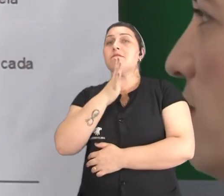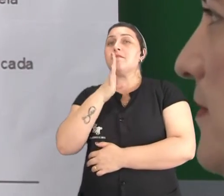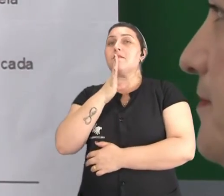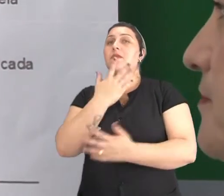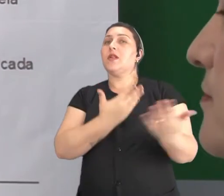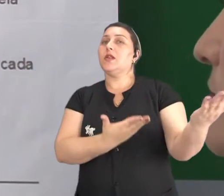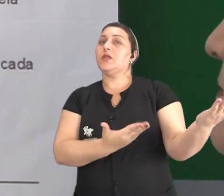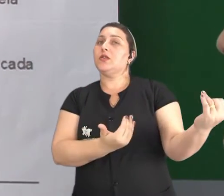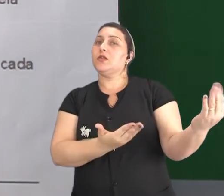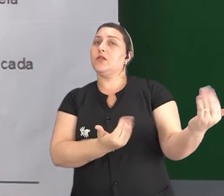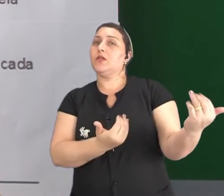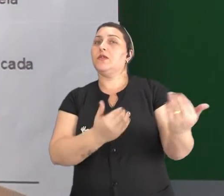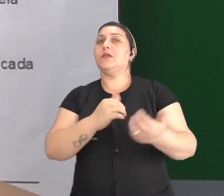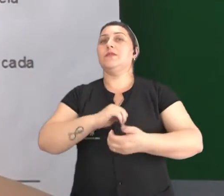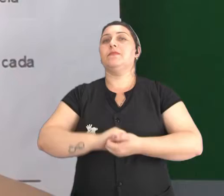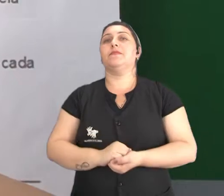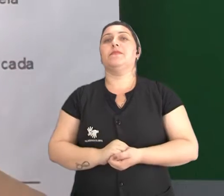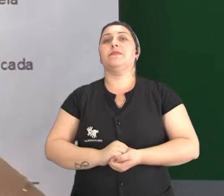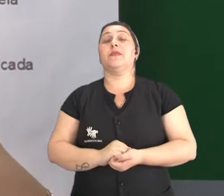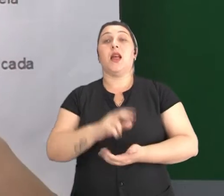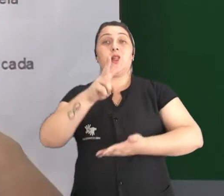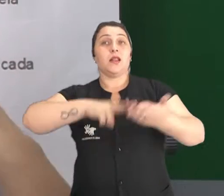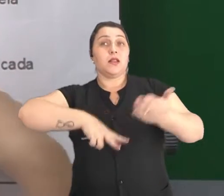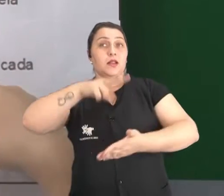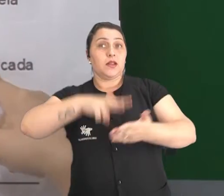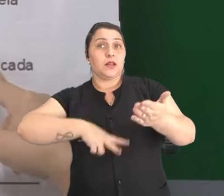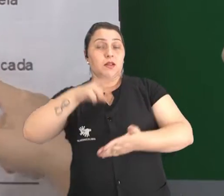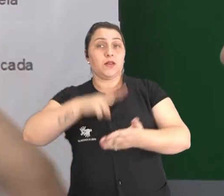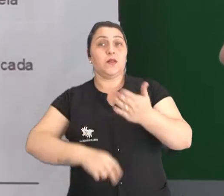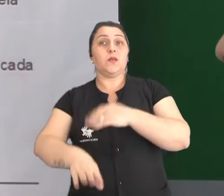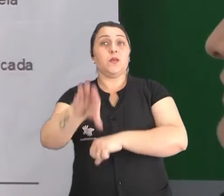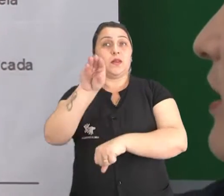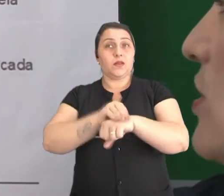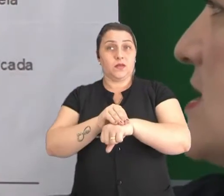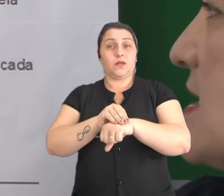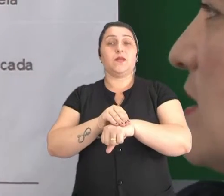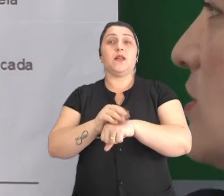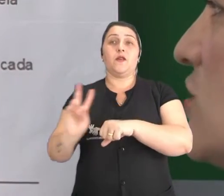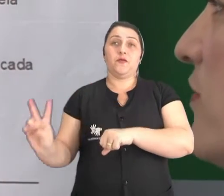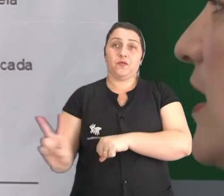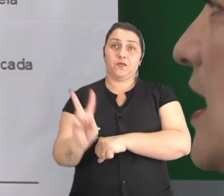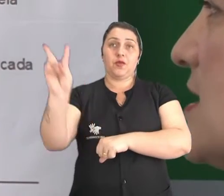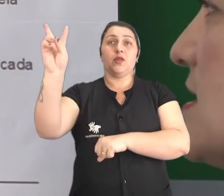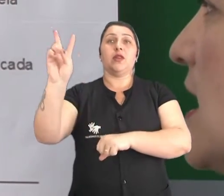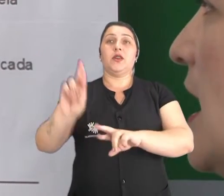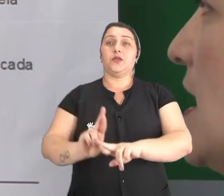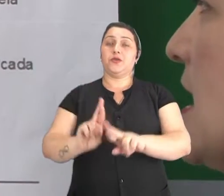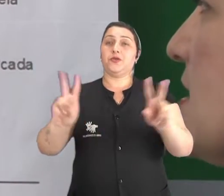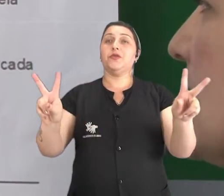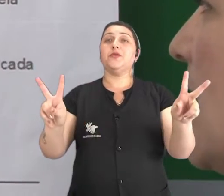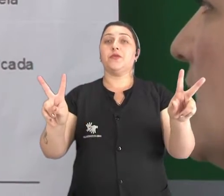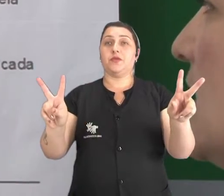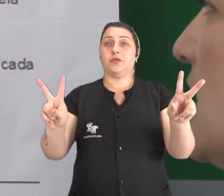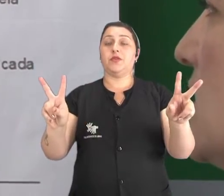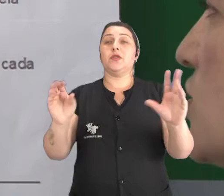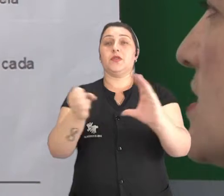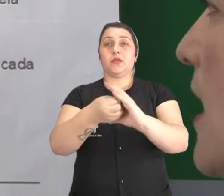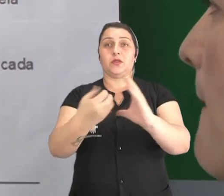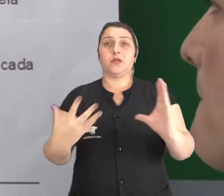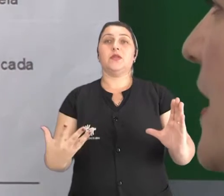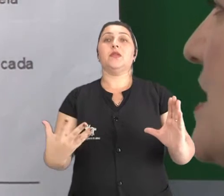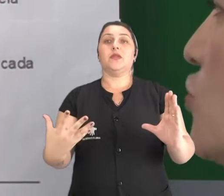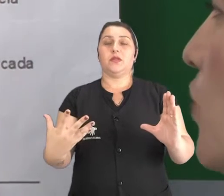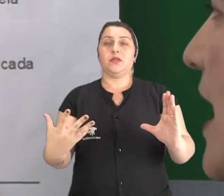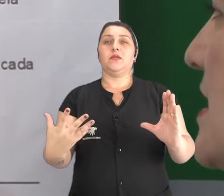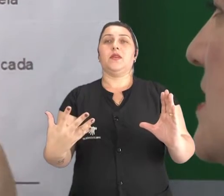era jovem. A leitura promove o reconhecimento e a valorização das diferenças e das